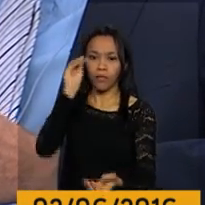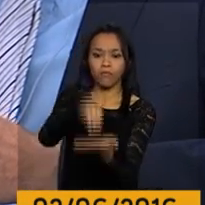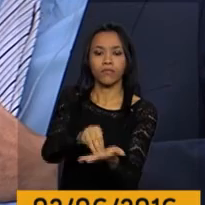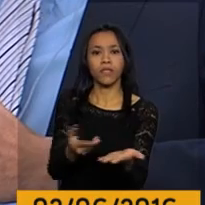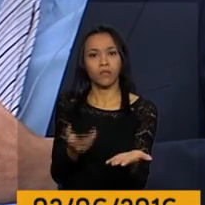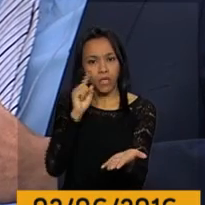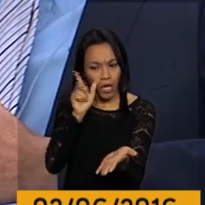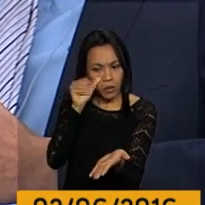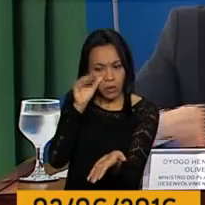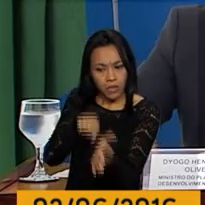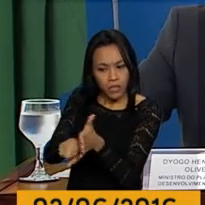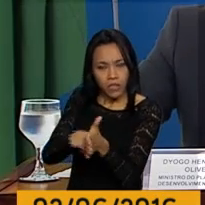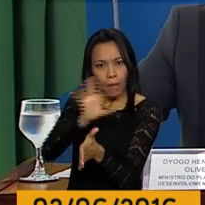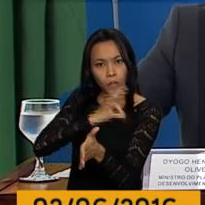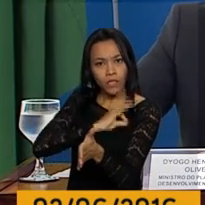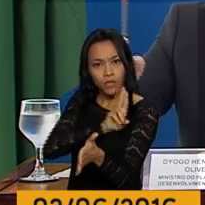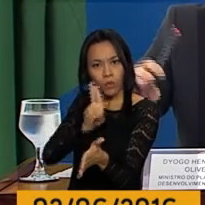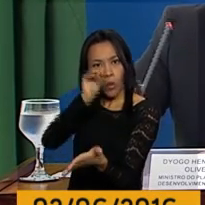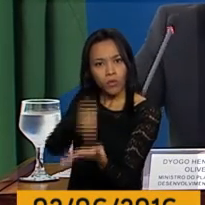relação a investigados?